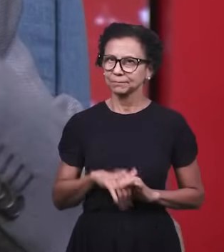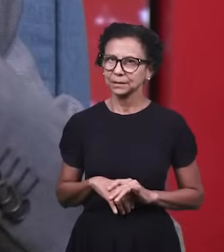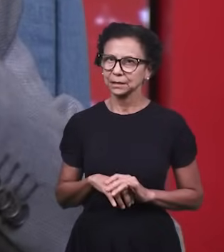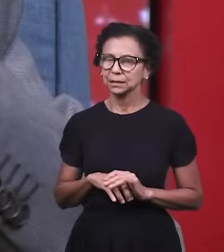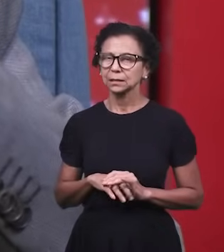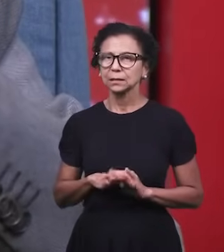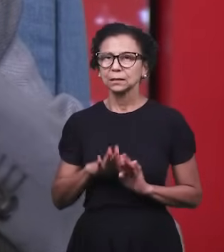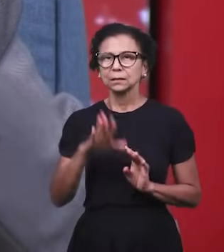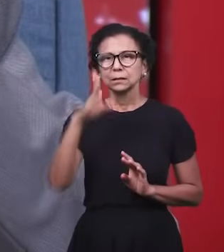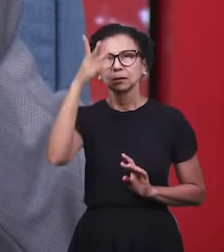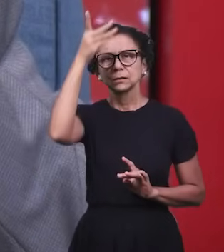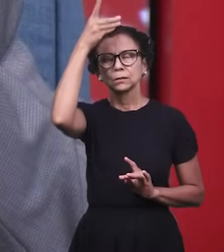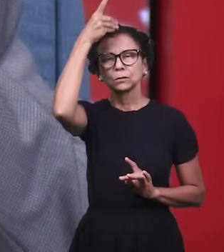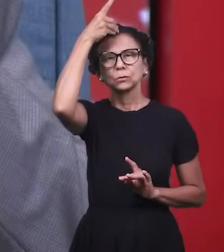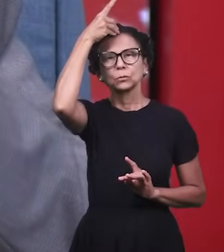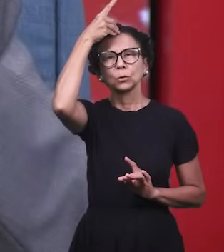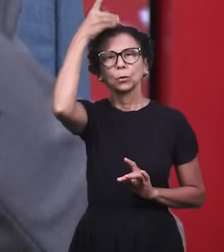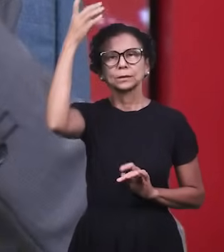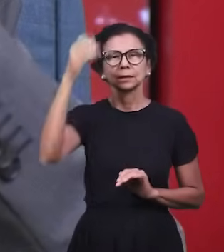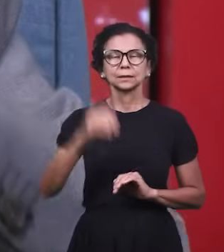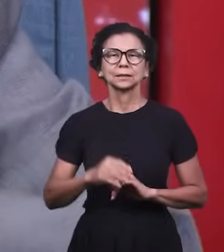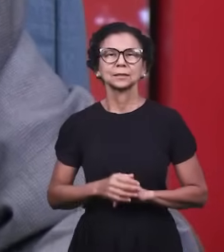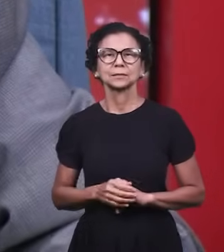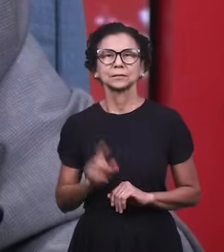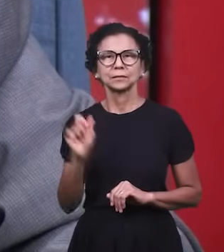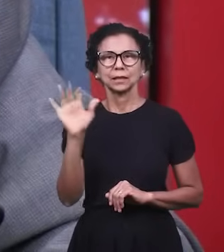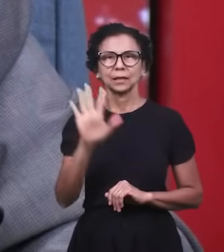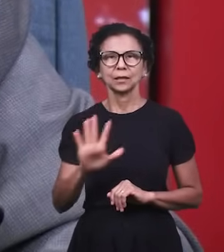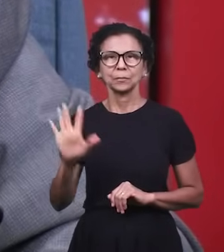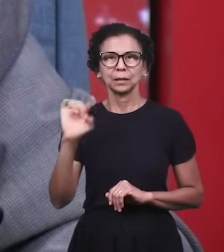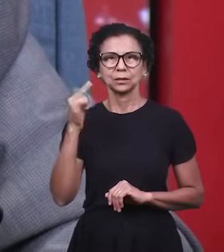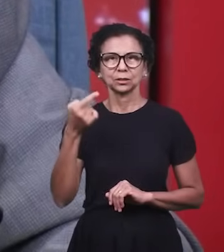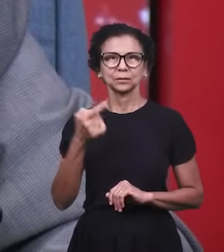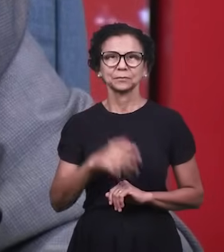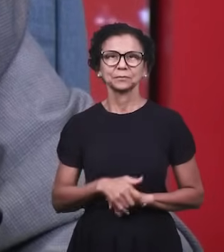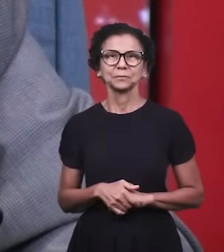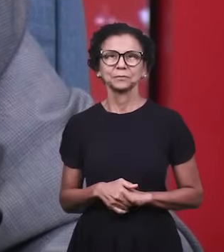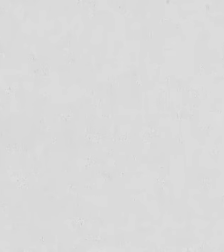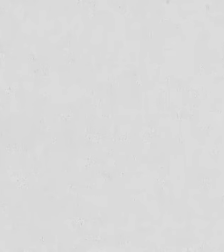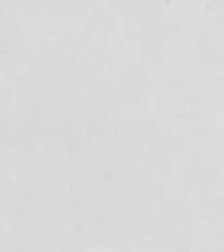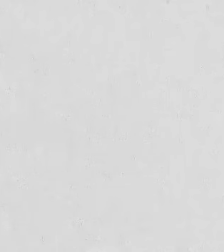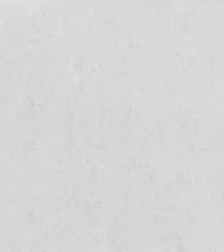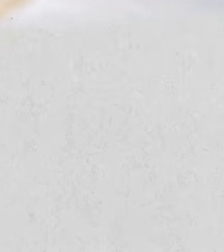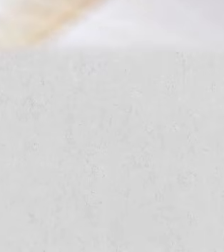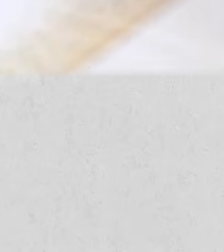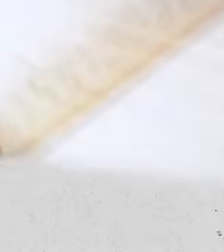são os dons espirituais, logo depois da nossa vinheta.